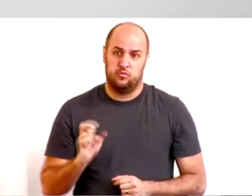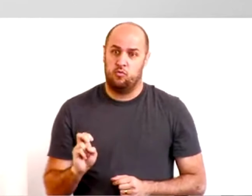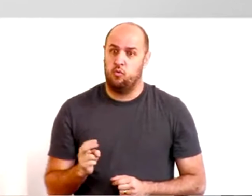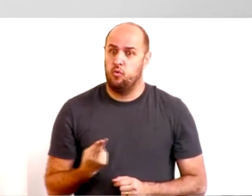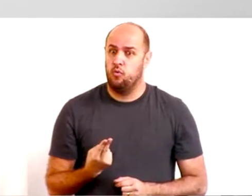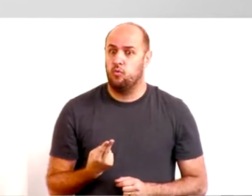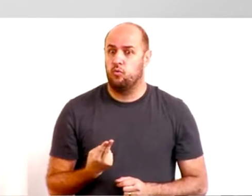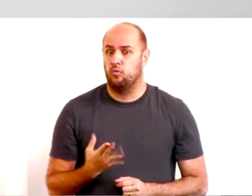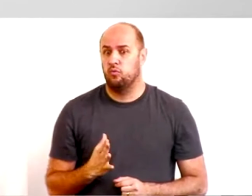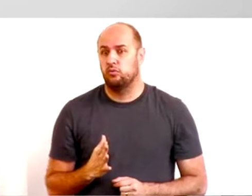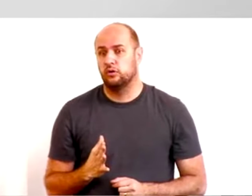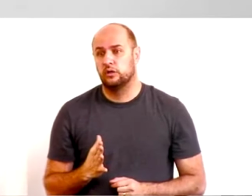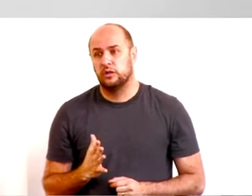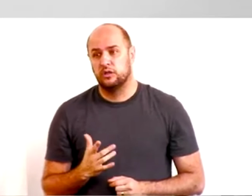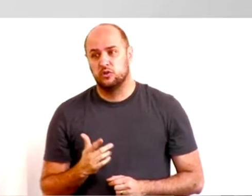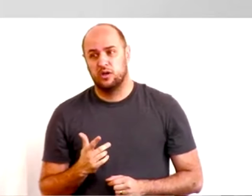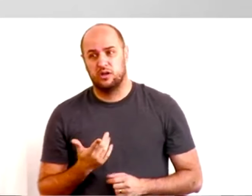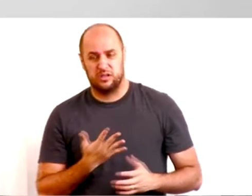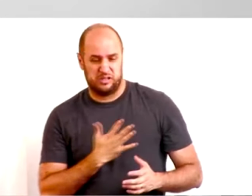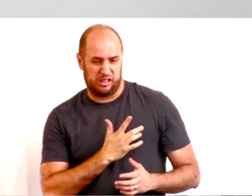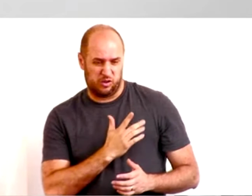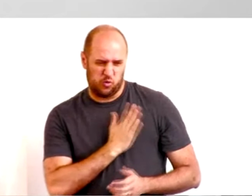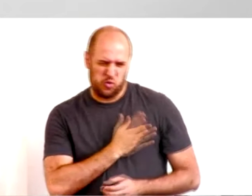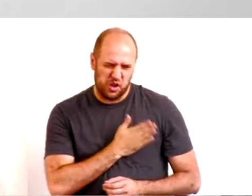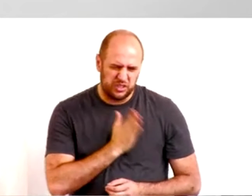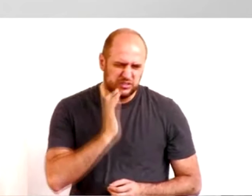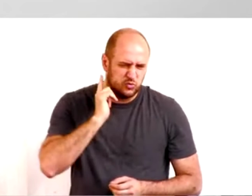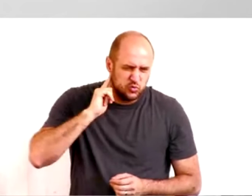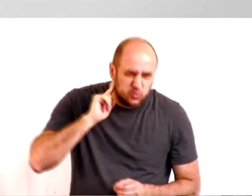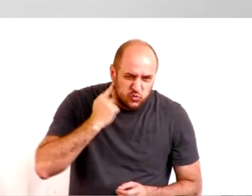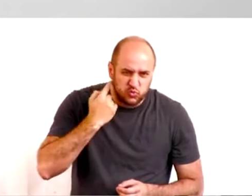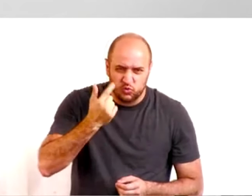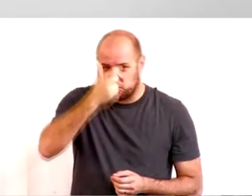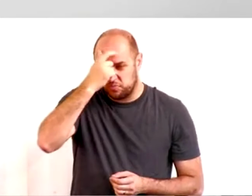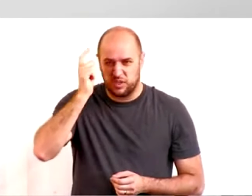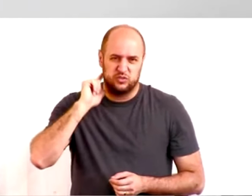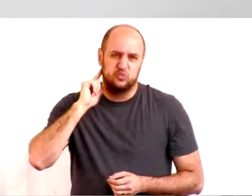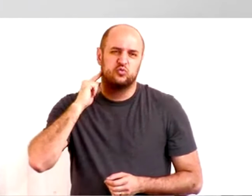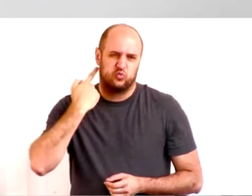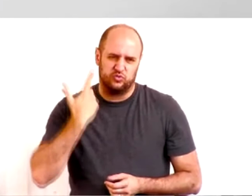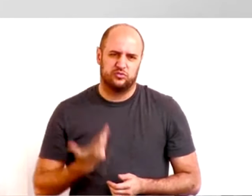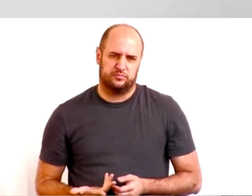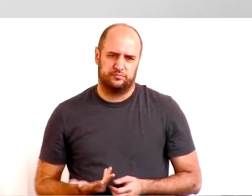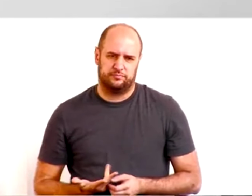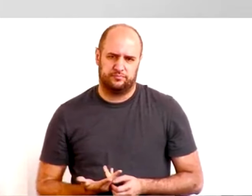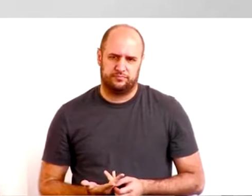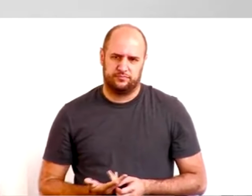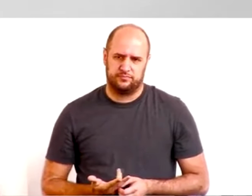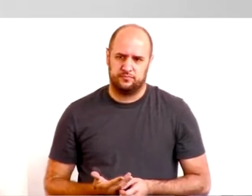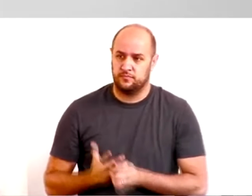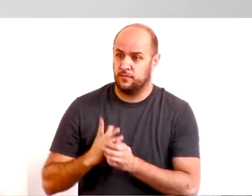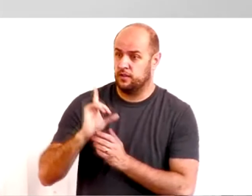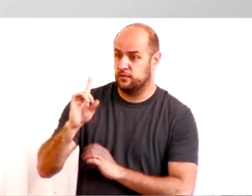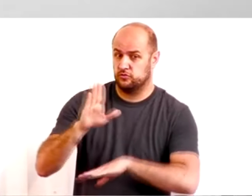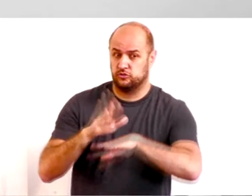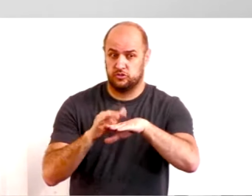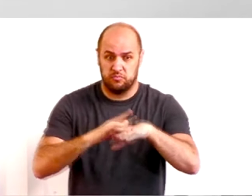não limpos em nossos corações. Somos chamados a vivermos de forma